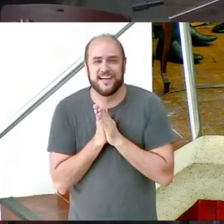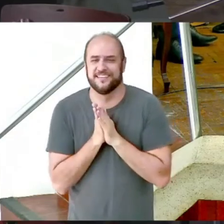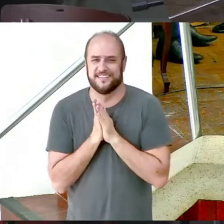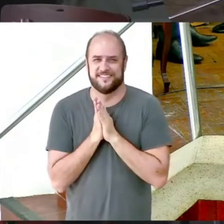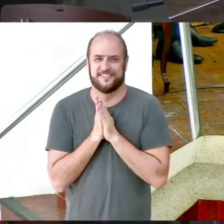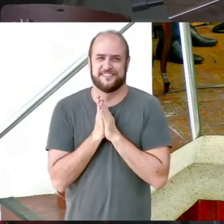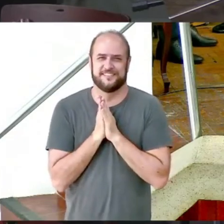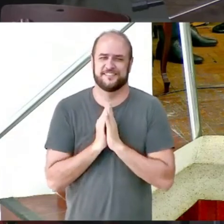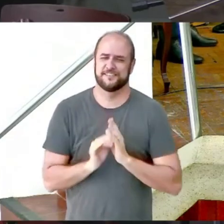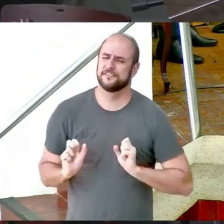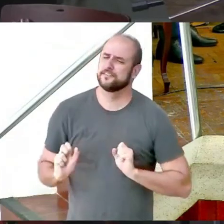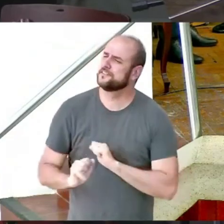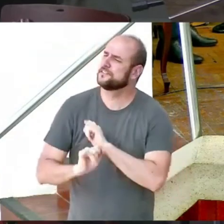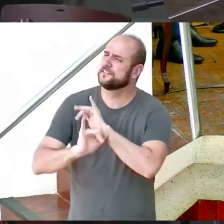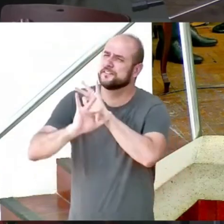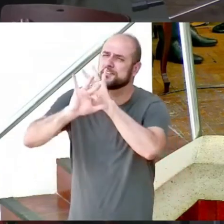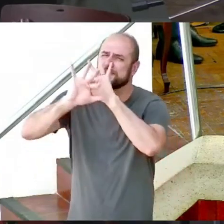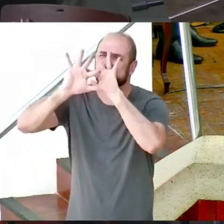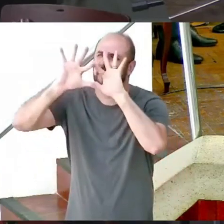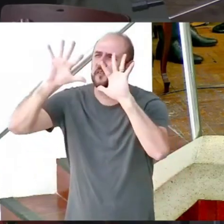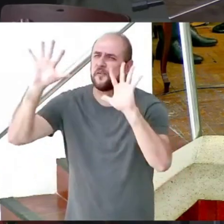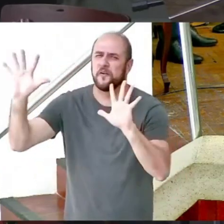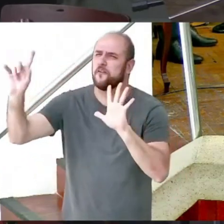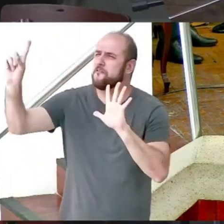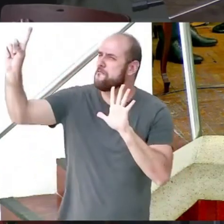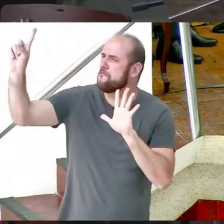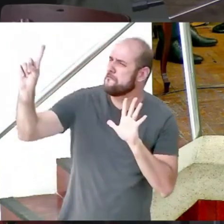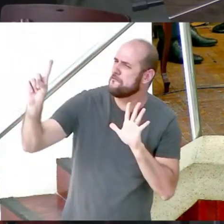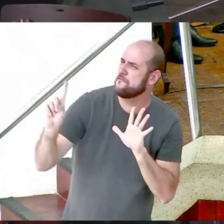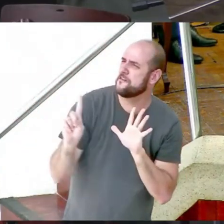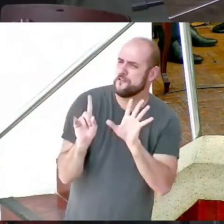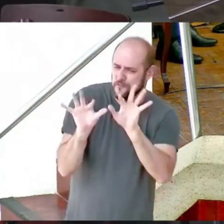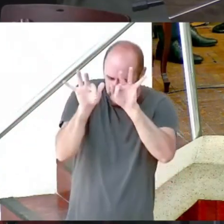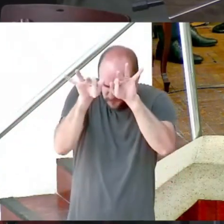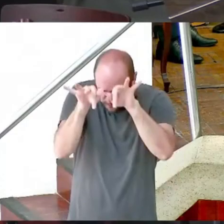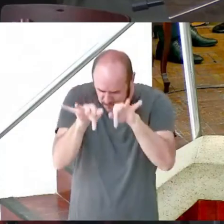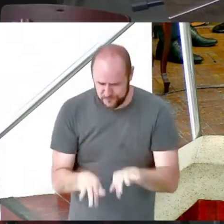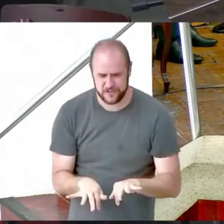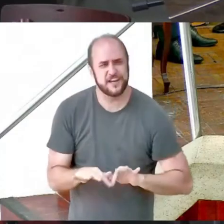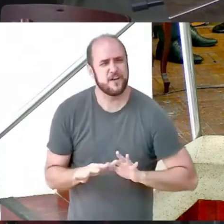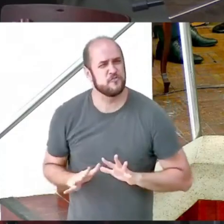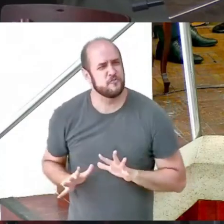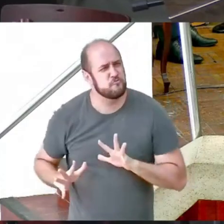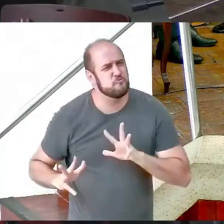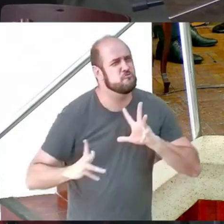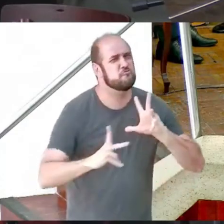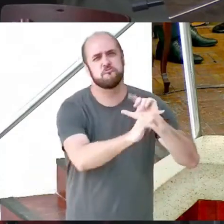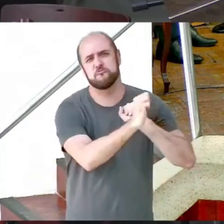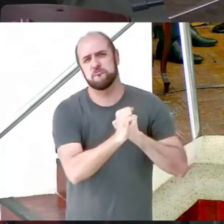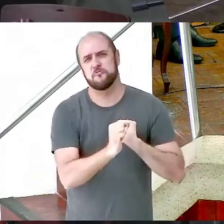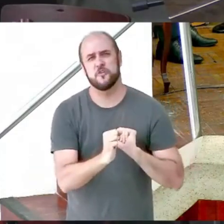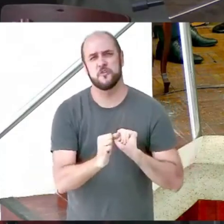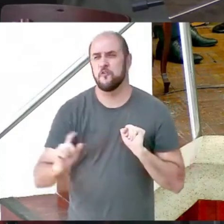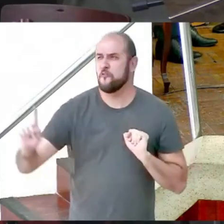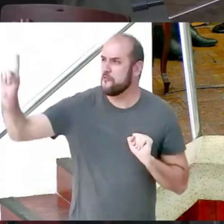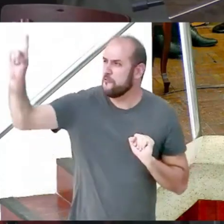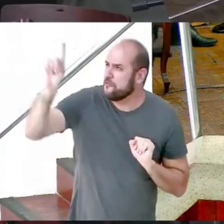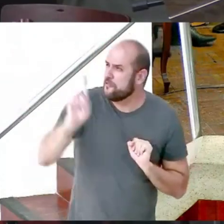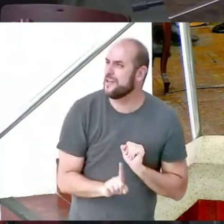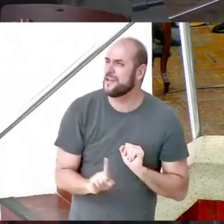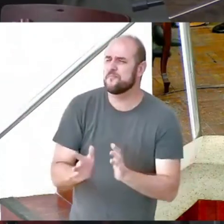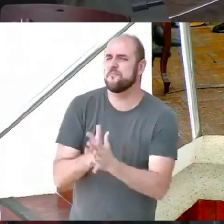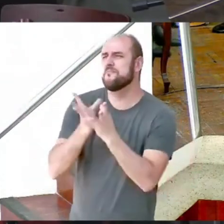pela glória vindoura, pela consumação final de todas as coisas, pela vinda do